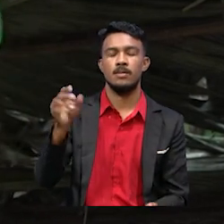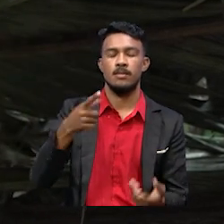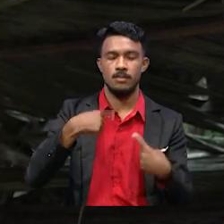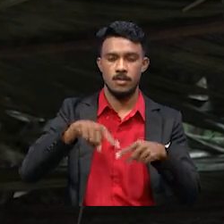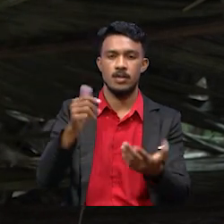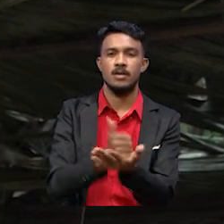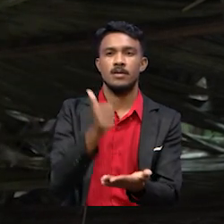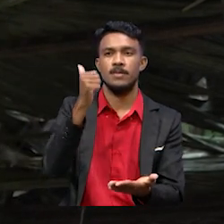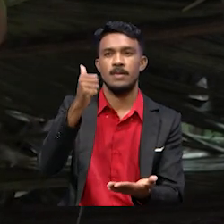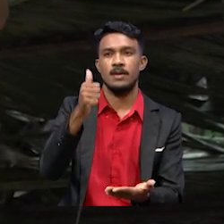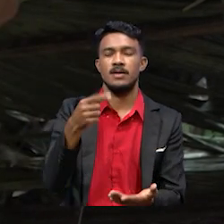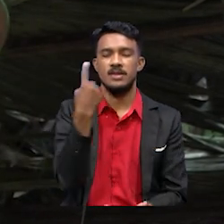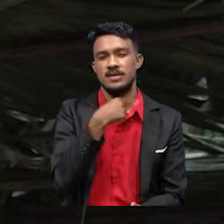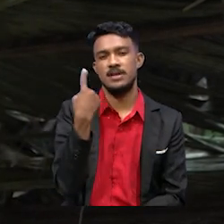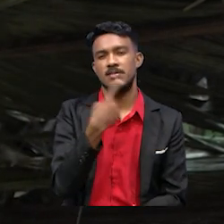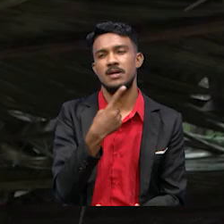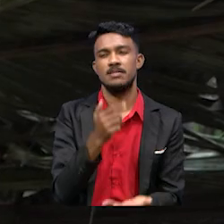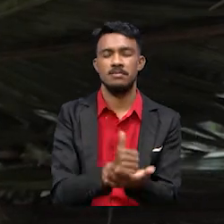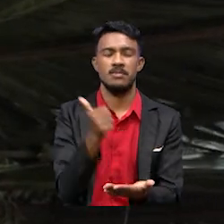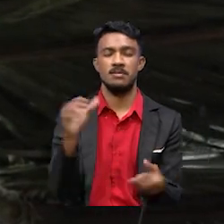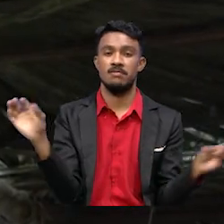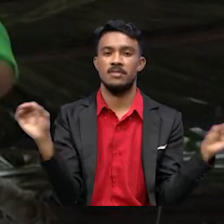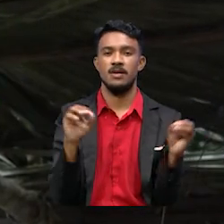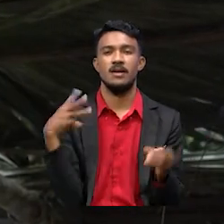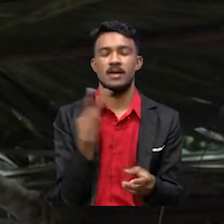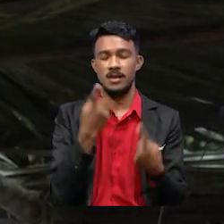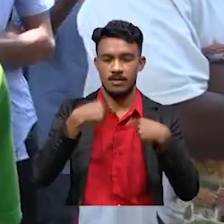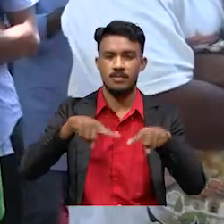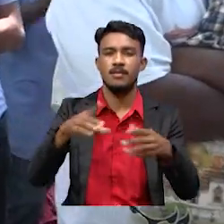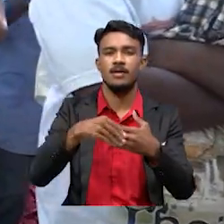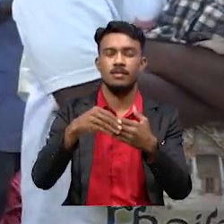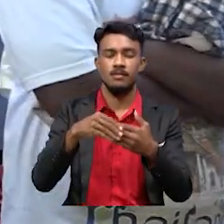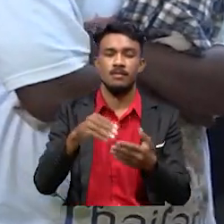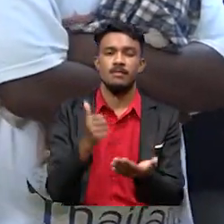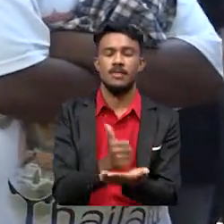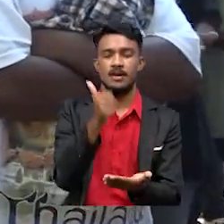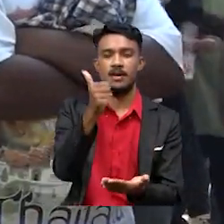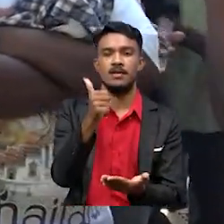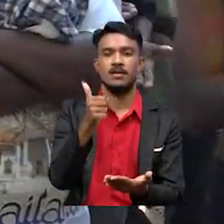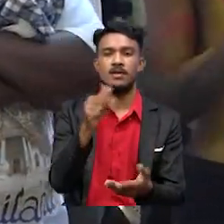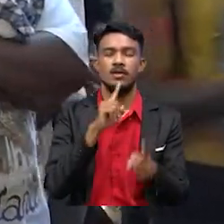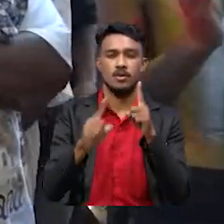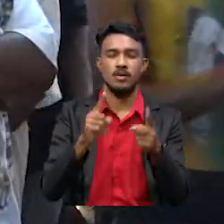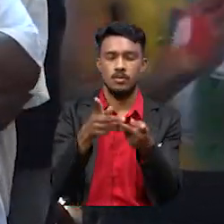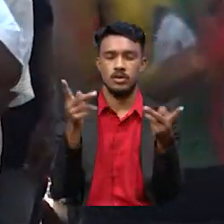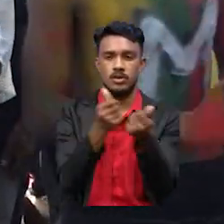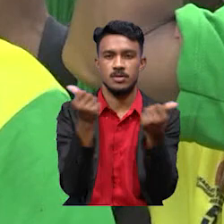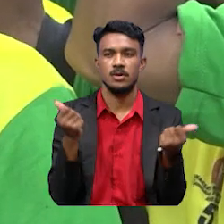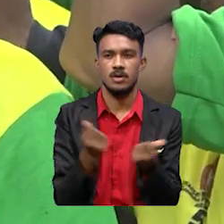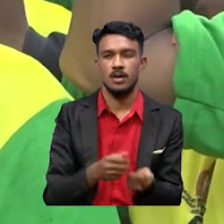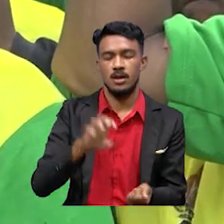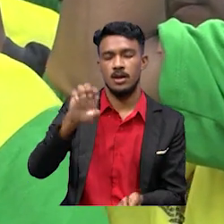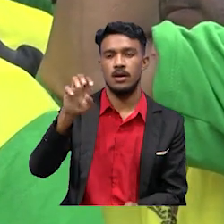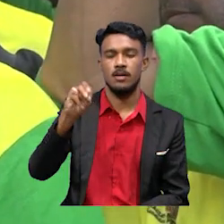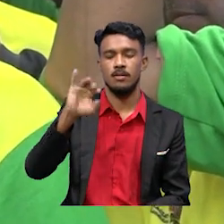Berarti sih kau udah si menangkat lah. Kita apa permana? Coordenador posto administrativo Kailaku, Emilio